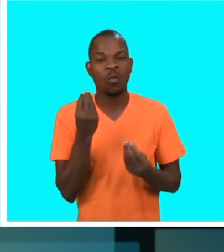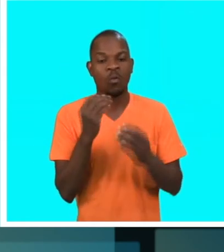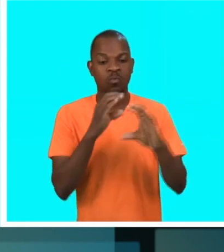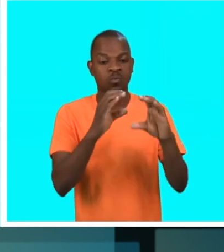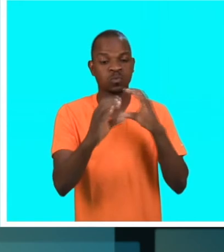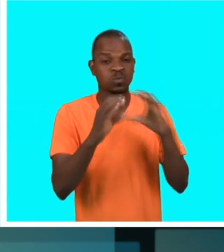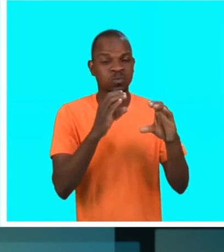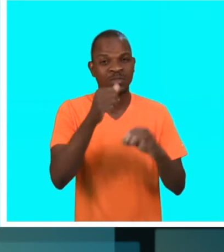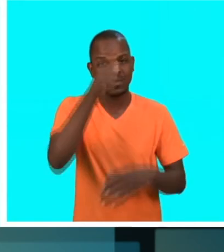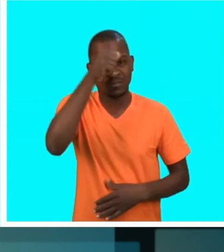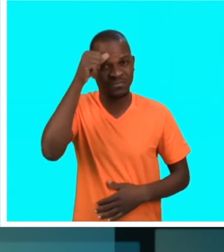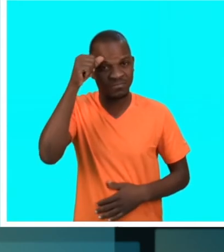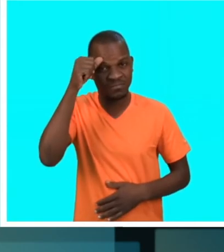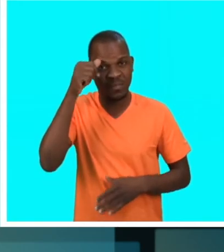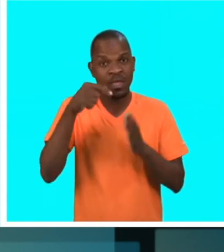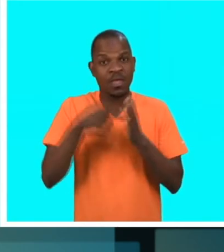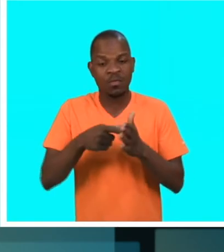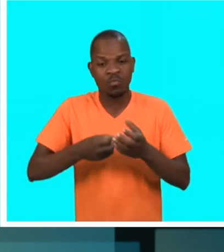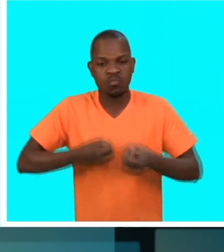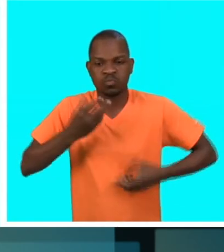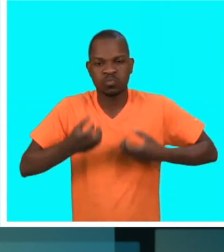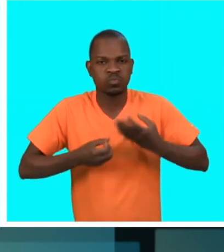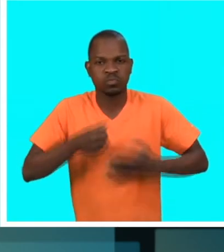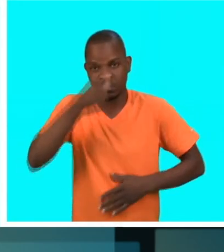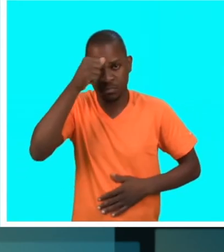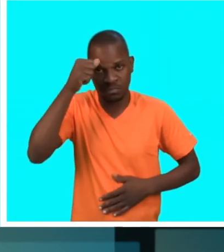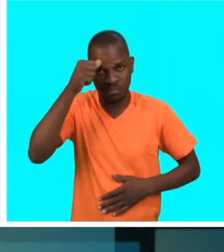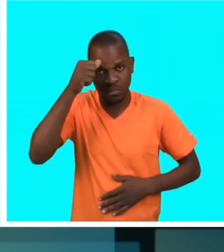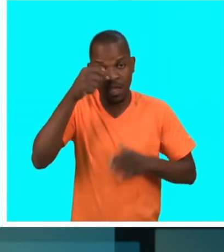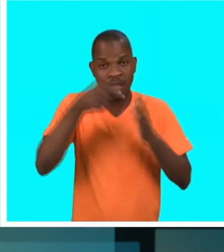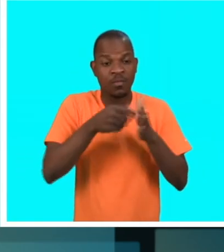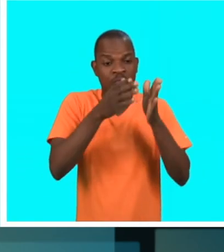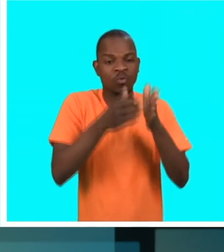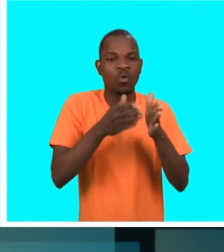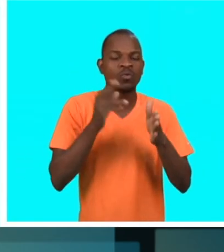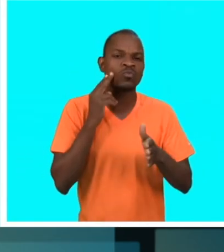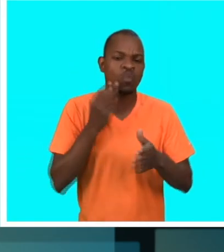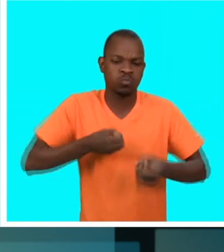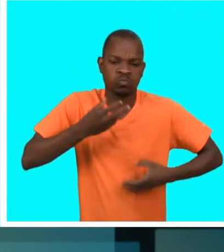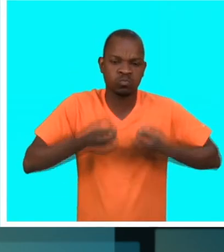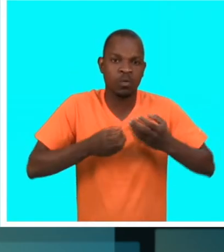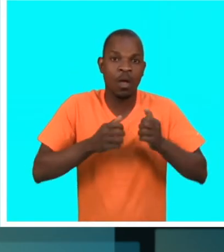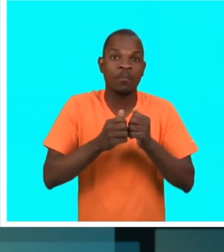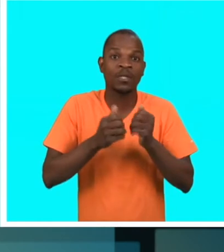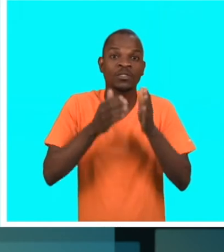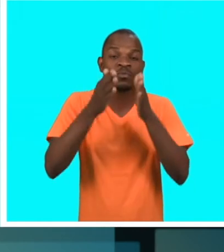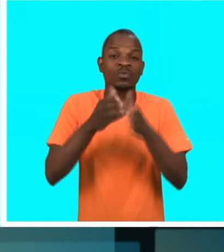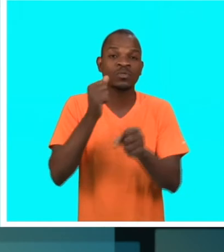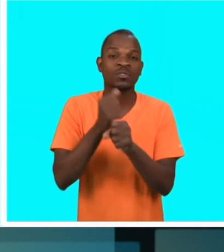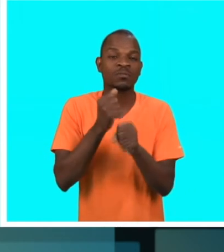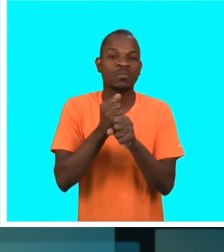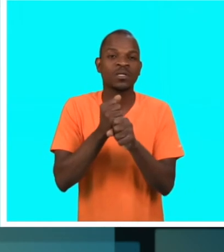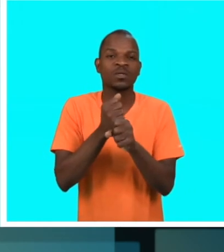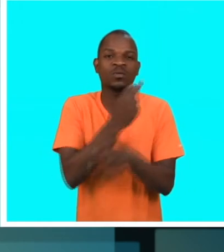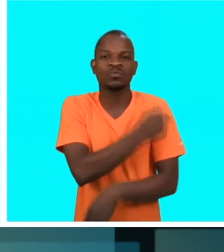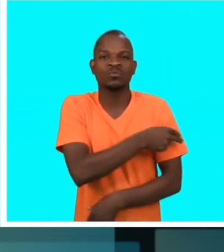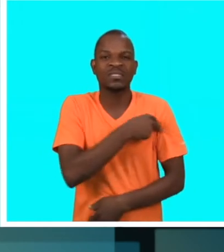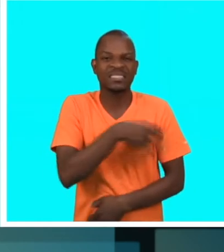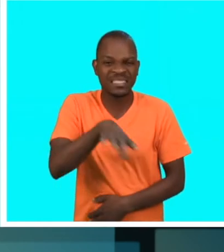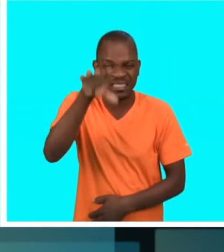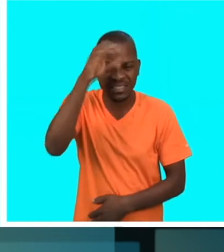tenham deficiência auditiva, ele não vai conseguir se expressar, ou ele pode se expressar, mas o provedor de